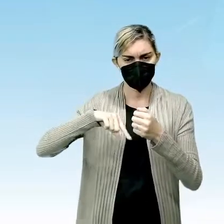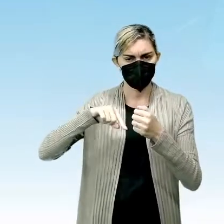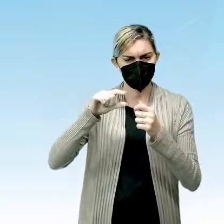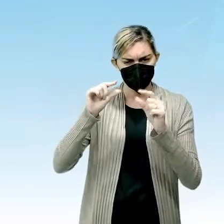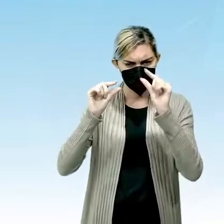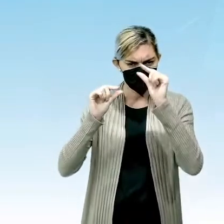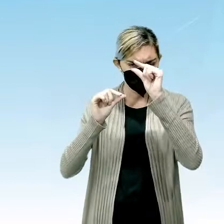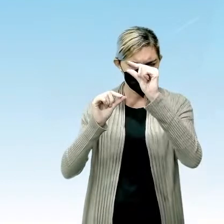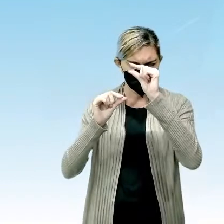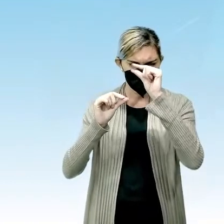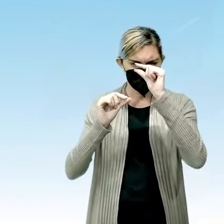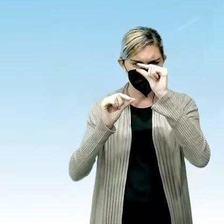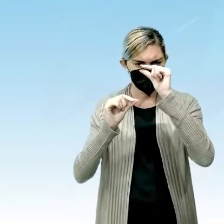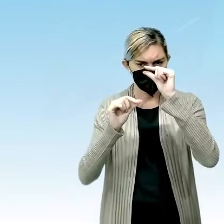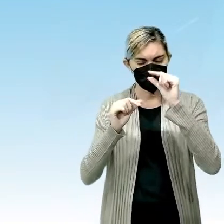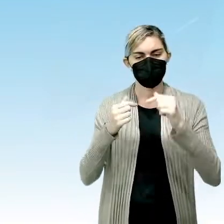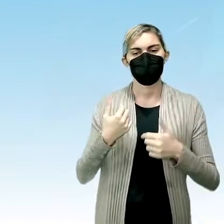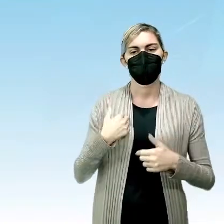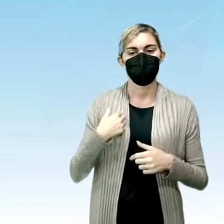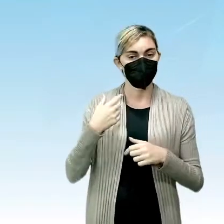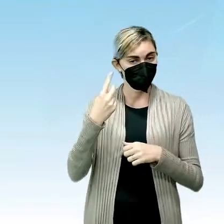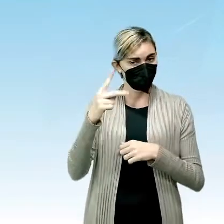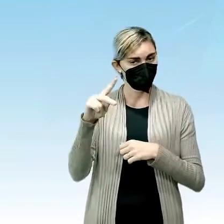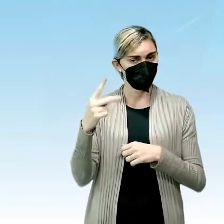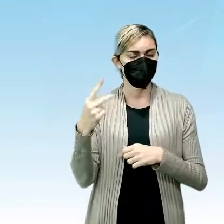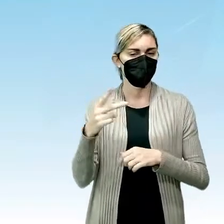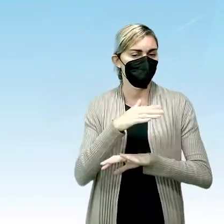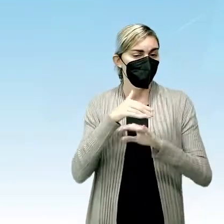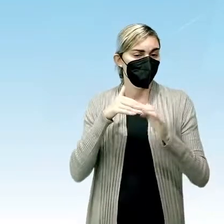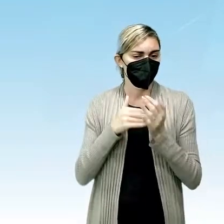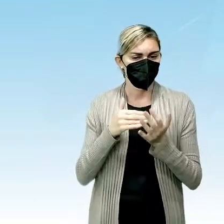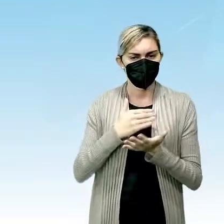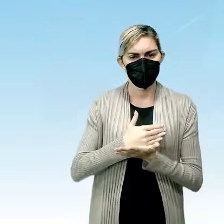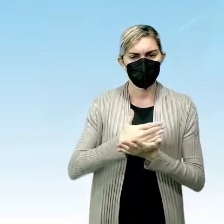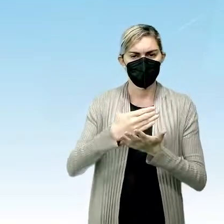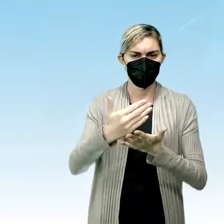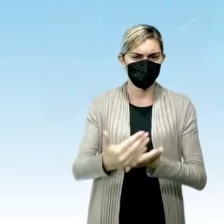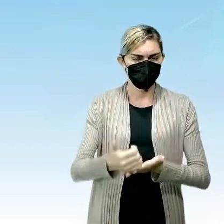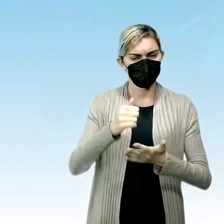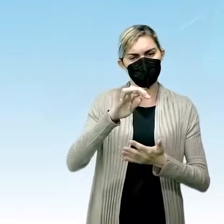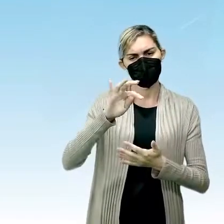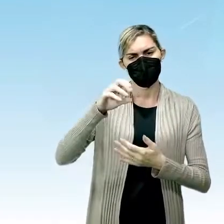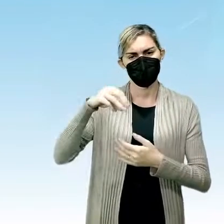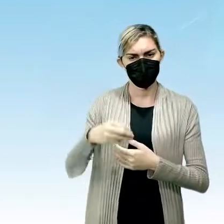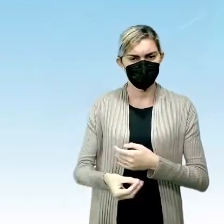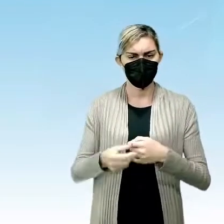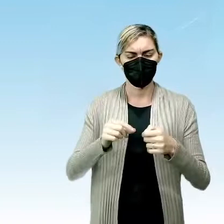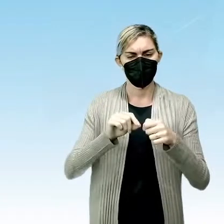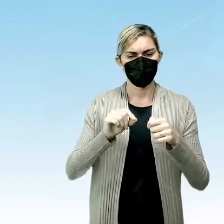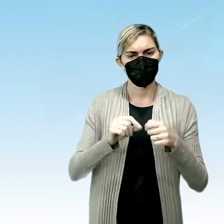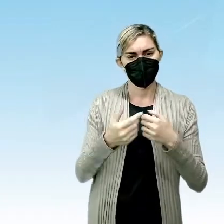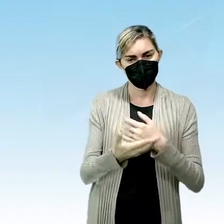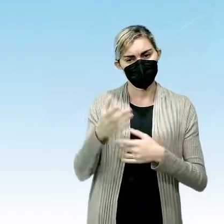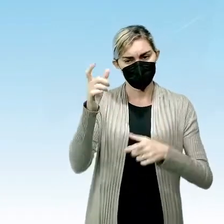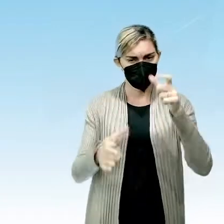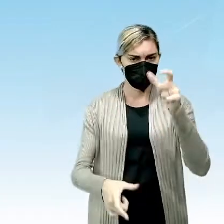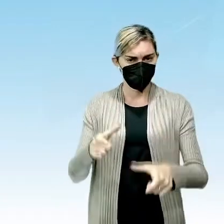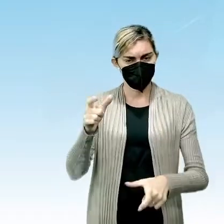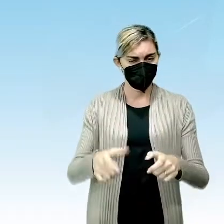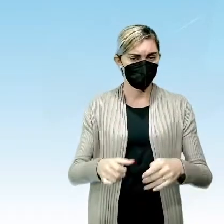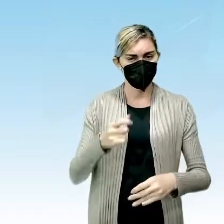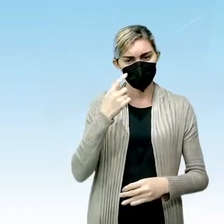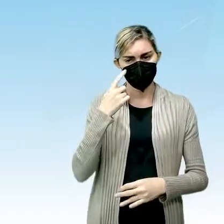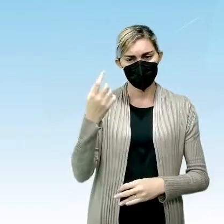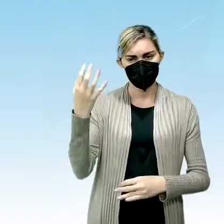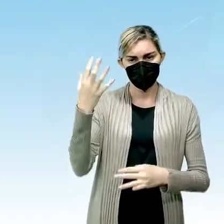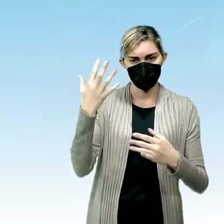menor parte, que ele tudo começaria no átomo para formar o indivíduo? Olha só que slide